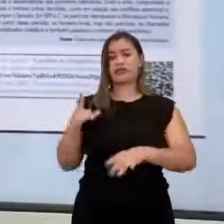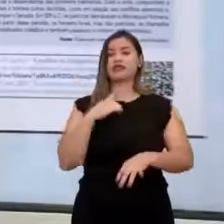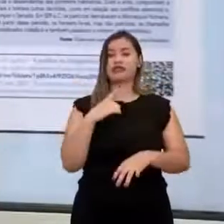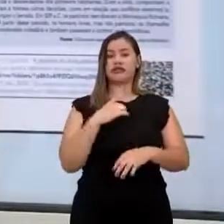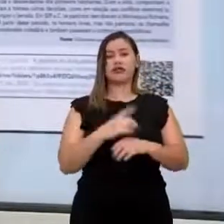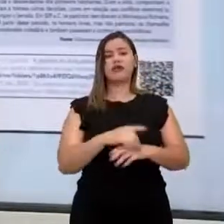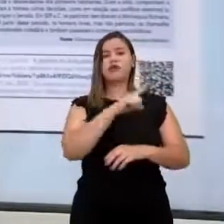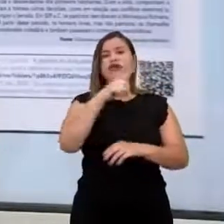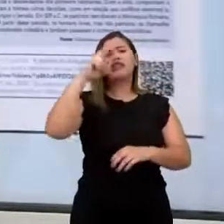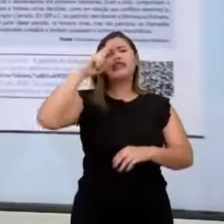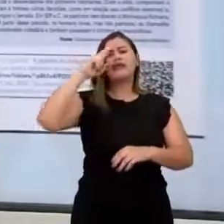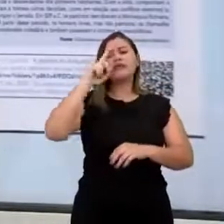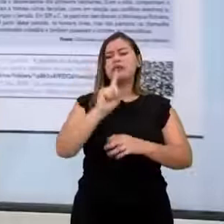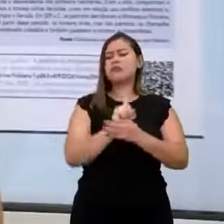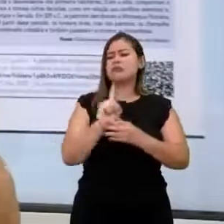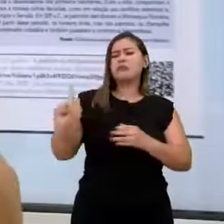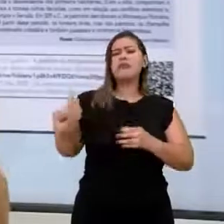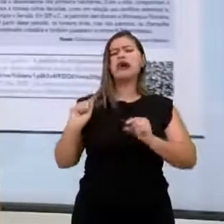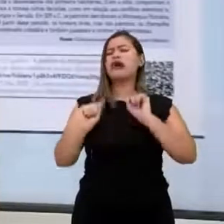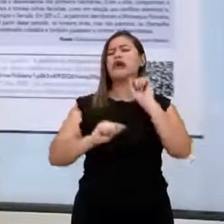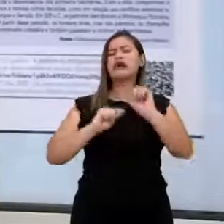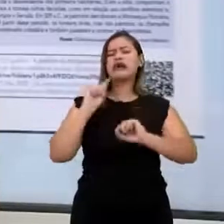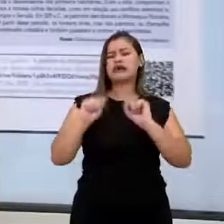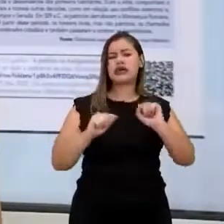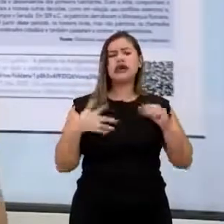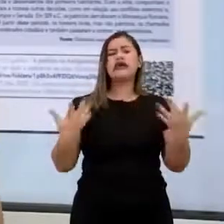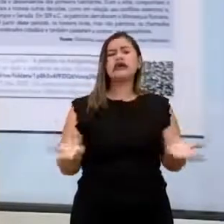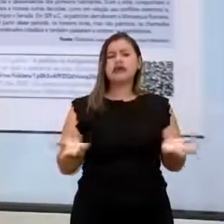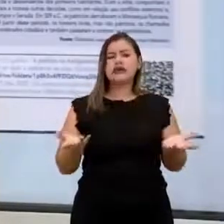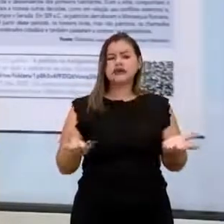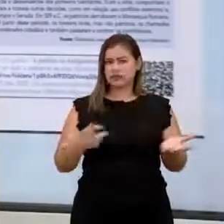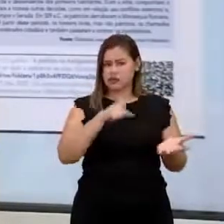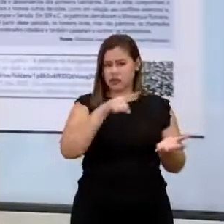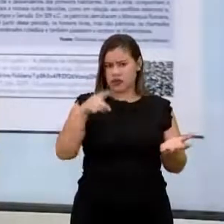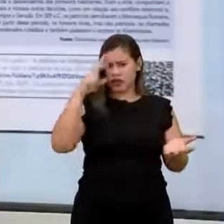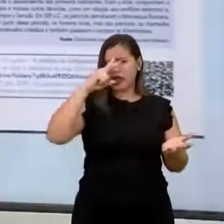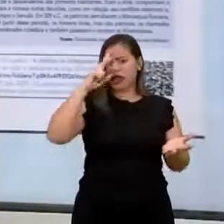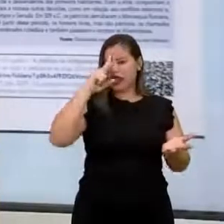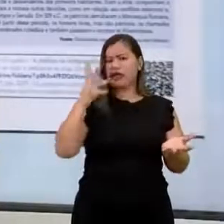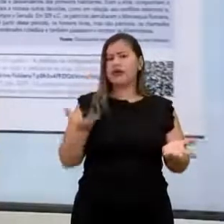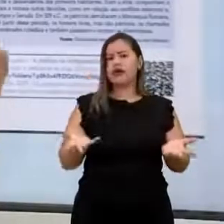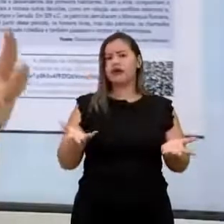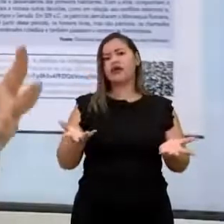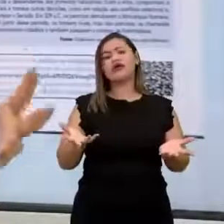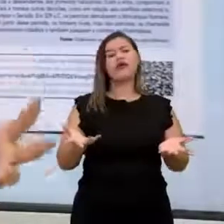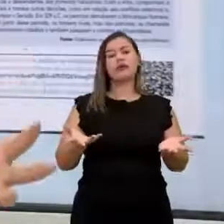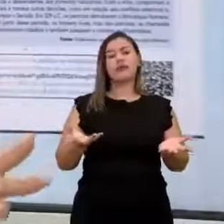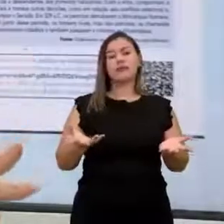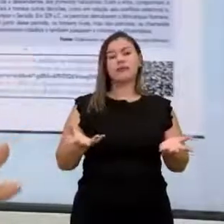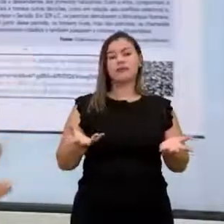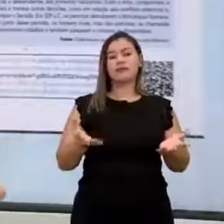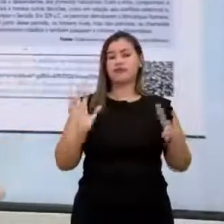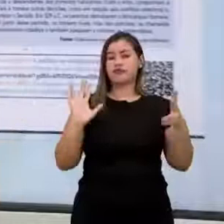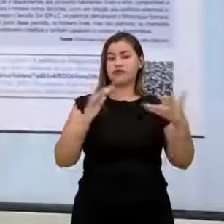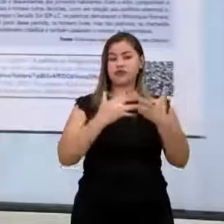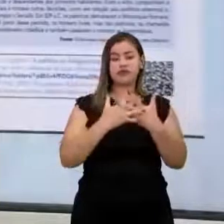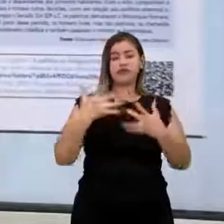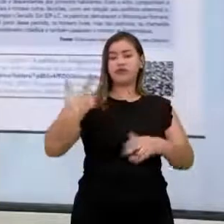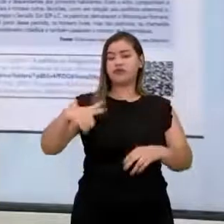eram os excluídos do sistema da democracia? Vocês se lembram quem eram os excluídos da